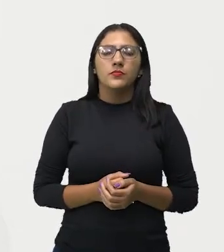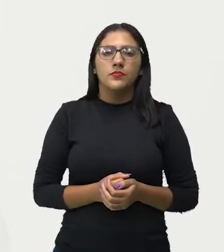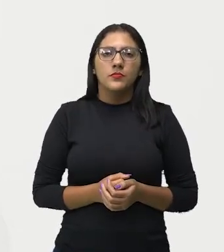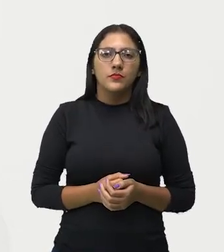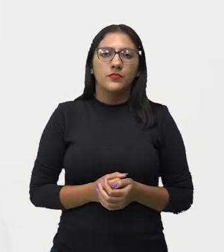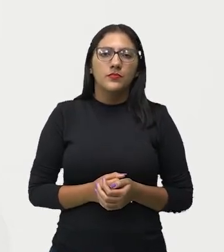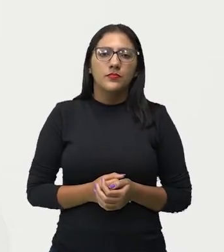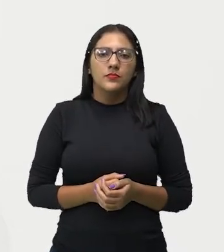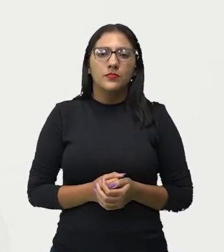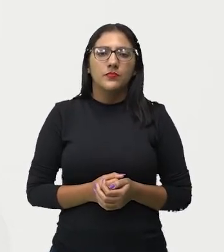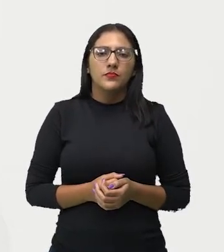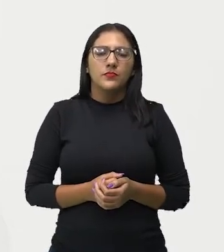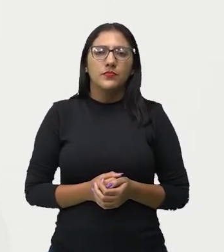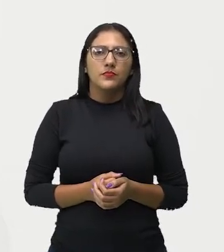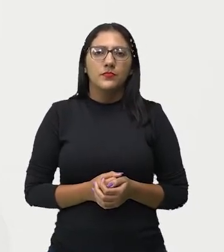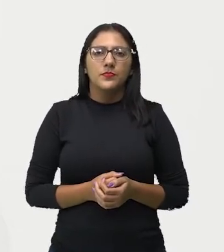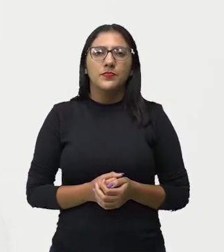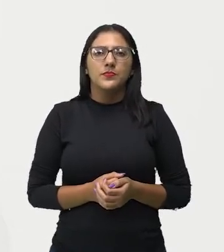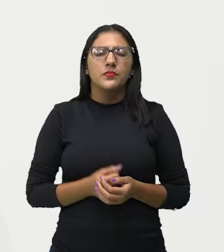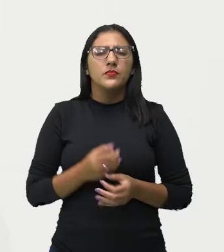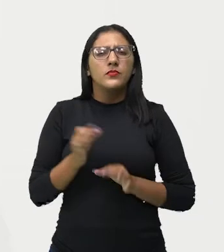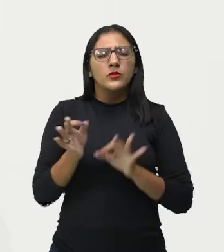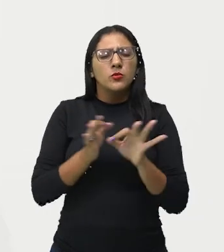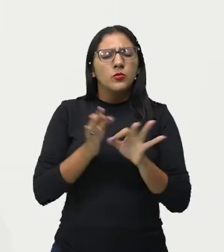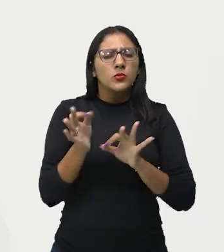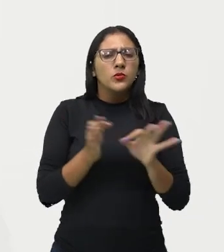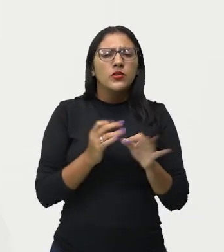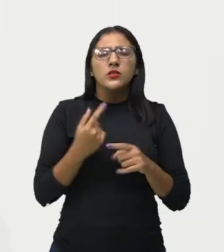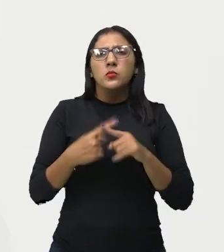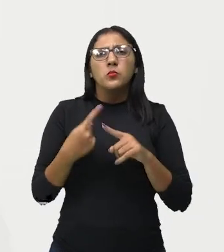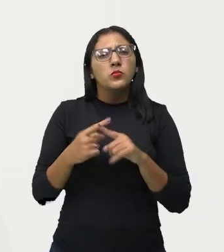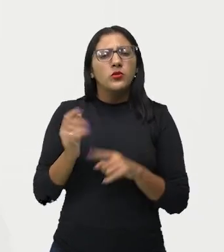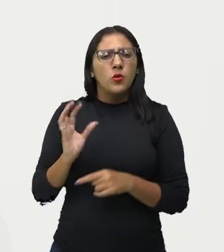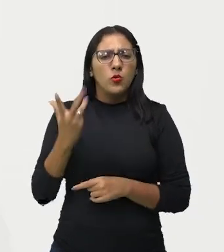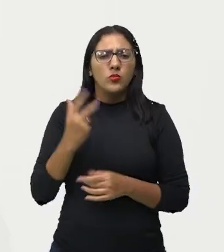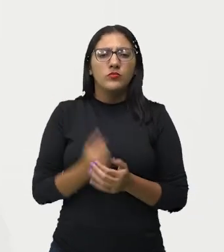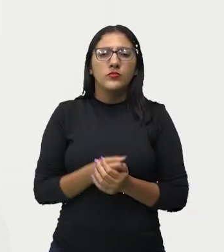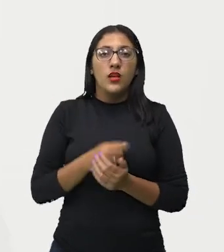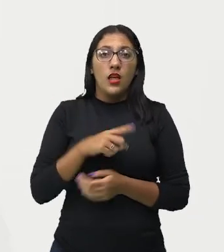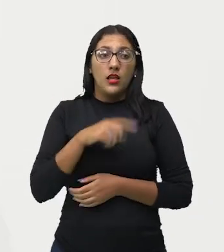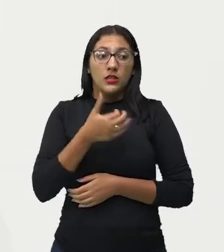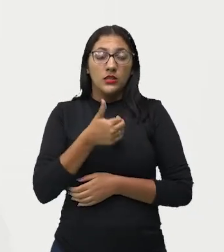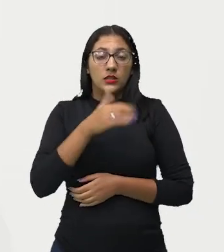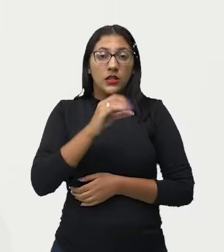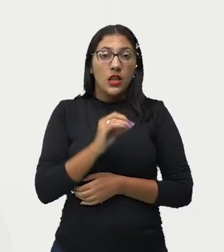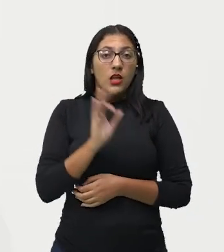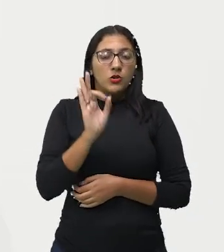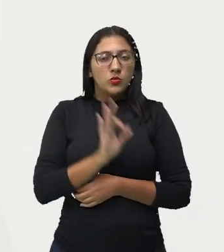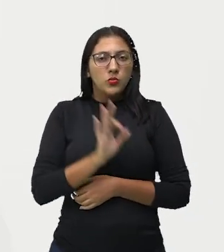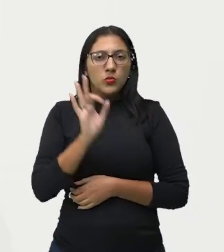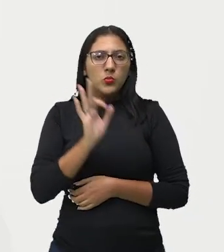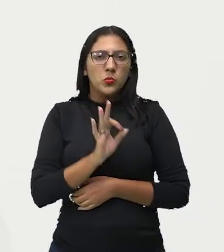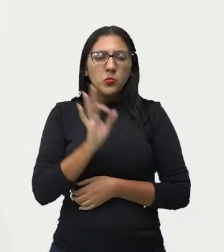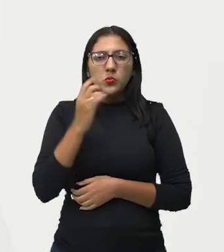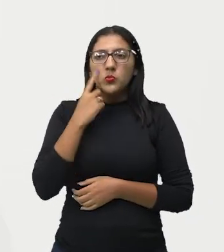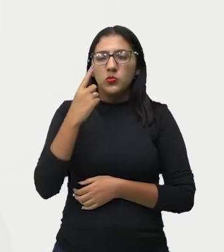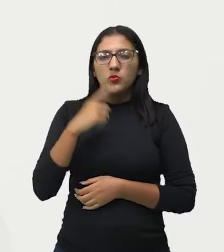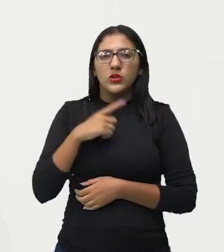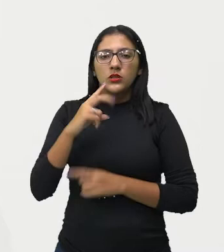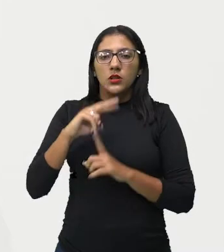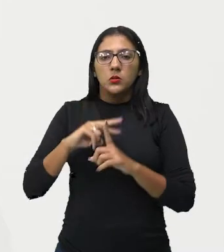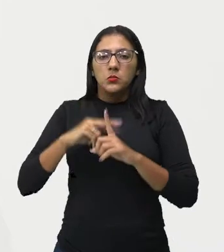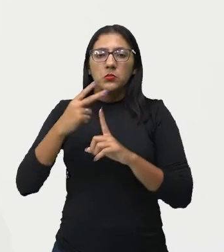simples. Isso ocorre porque a taxa de 10%